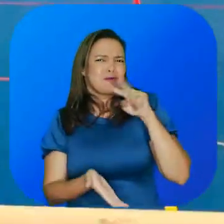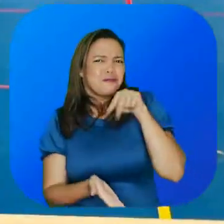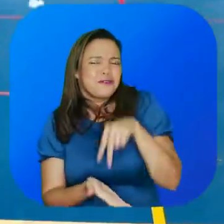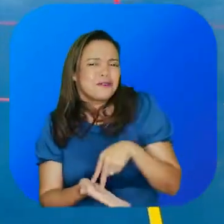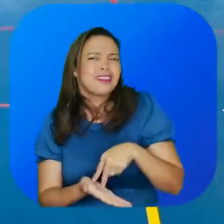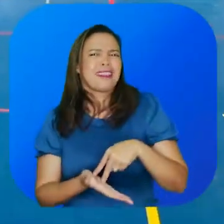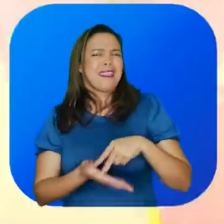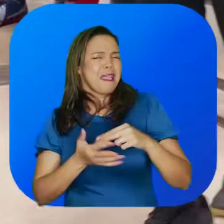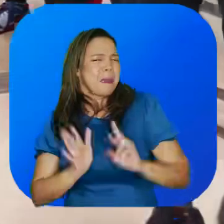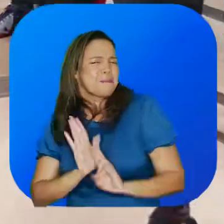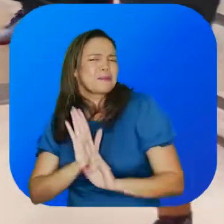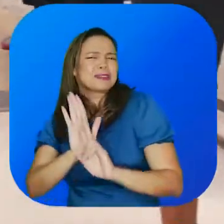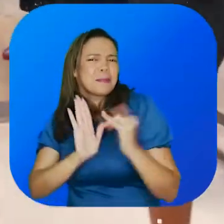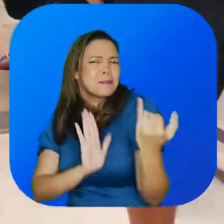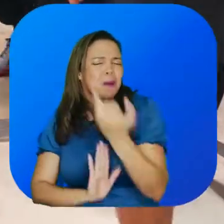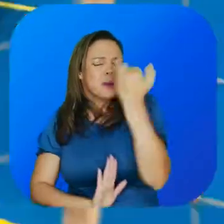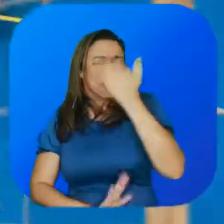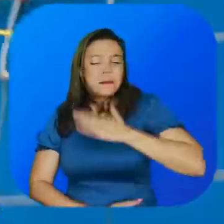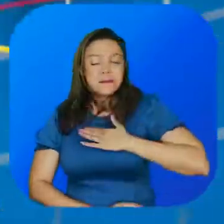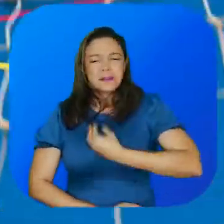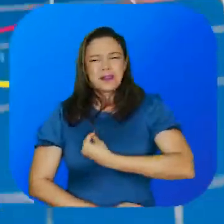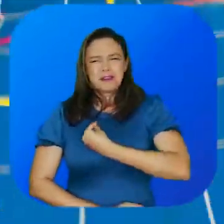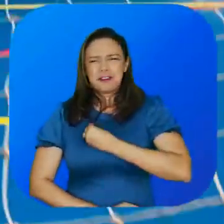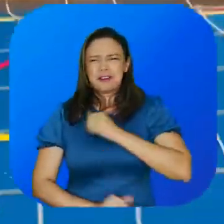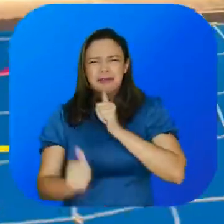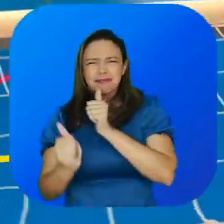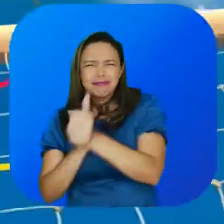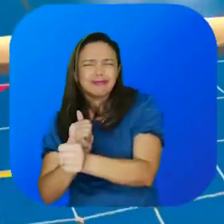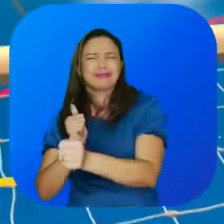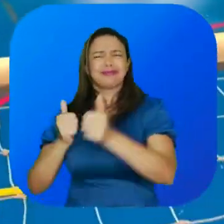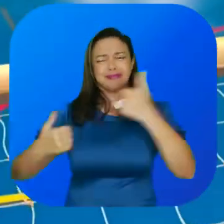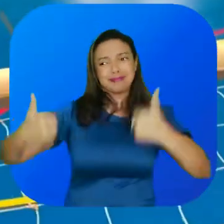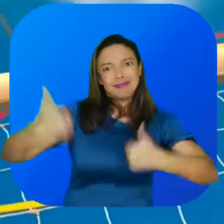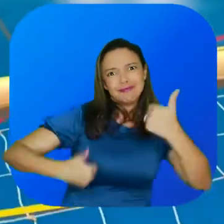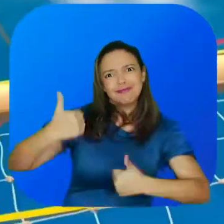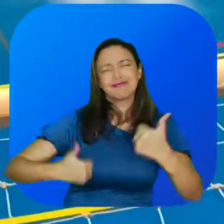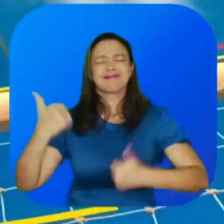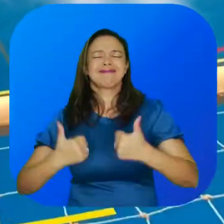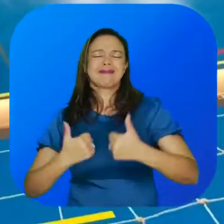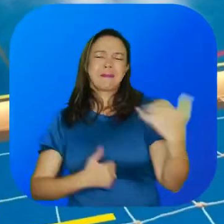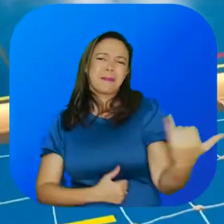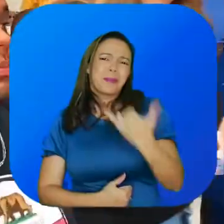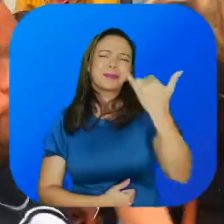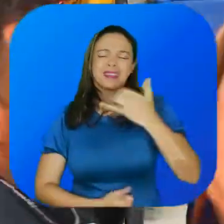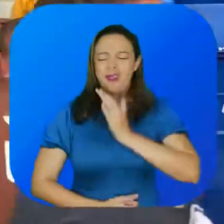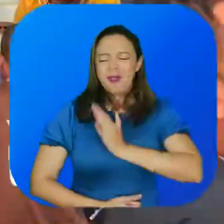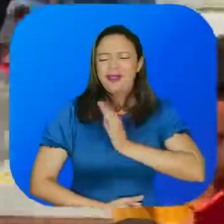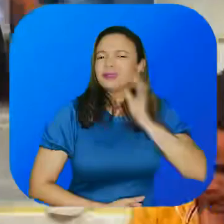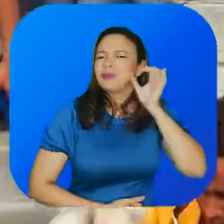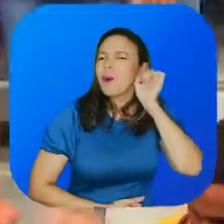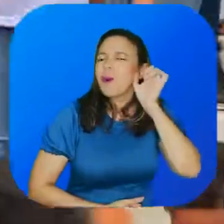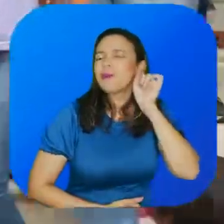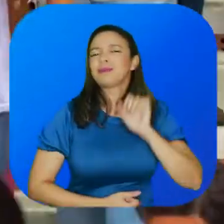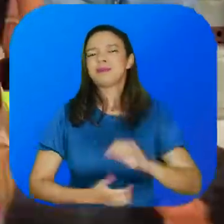mesmo na minha vida. Muito bom que a gente joga com o coração e com a audição, né?